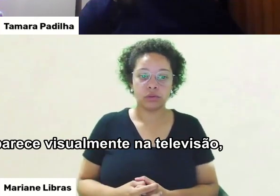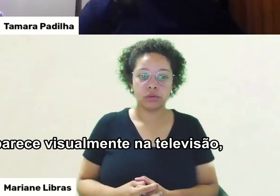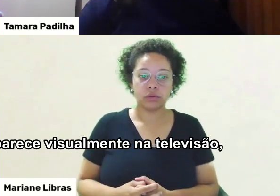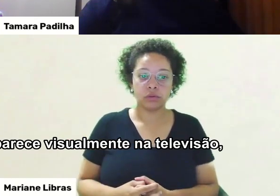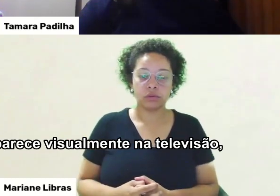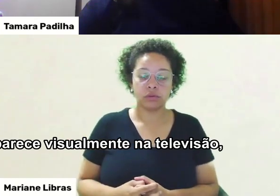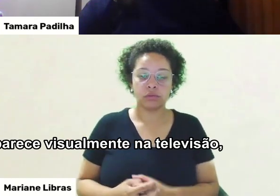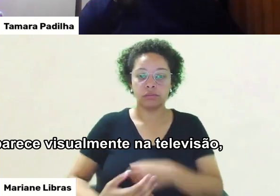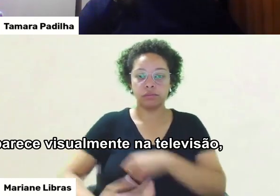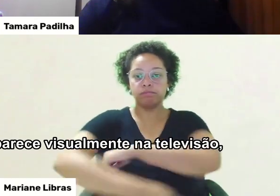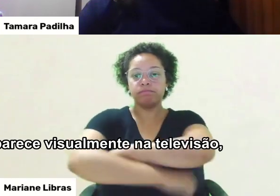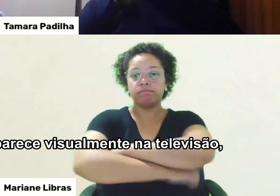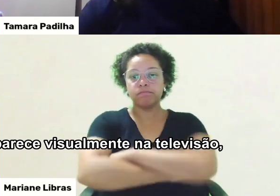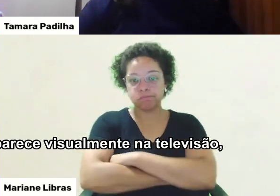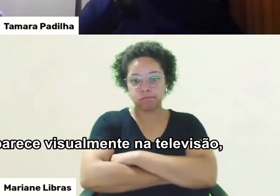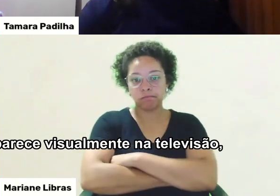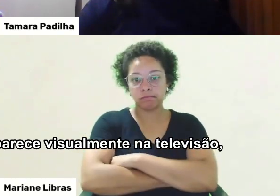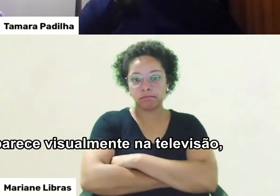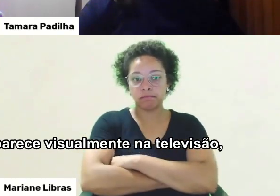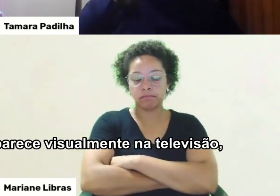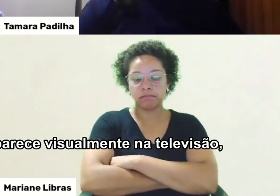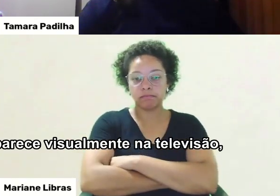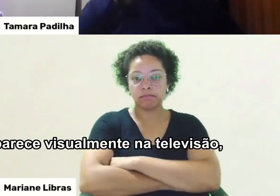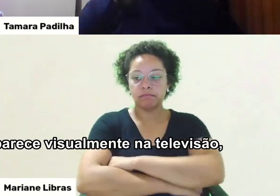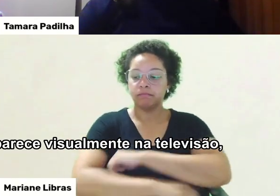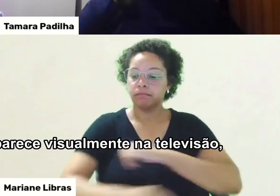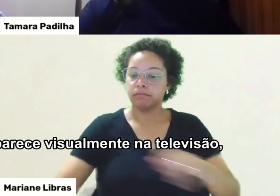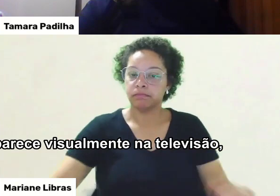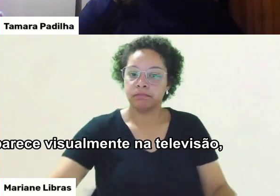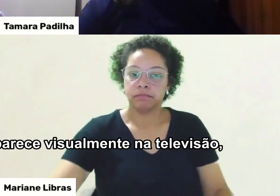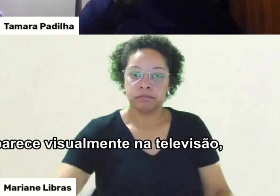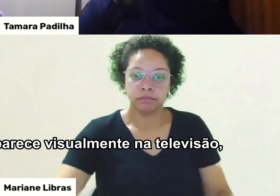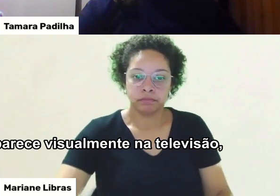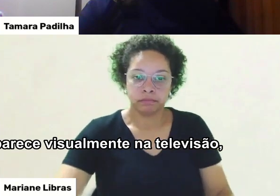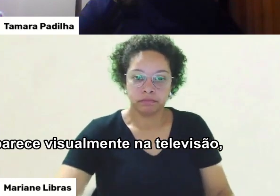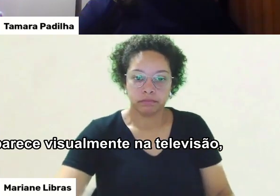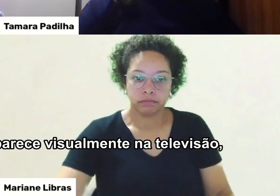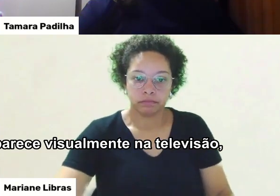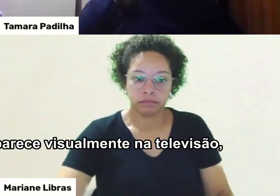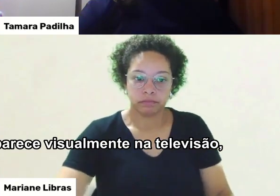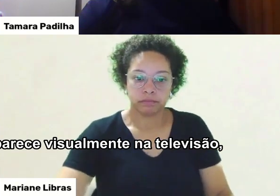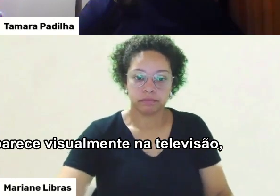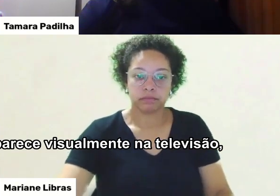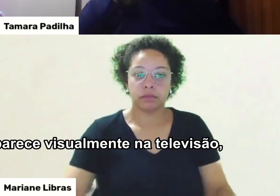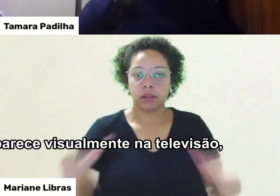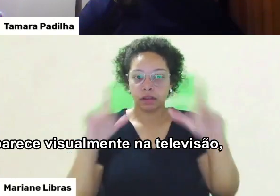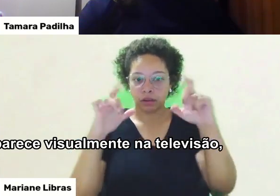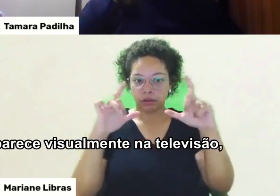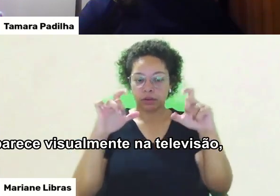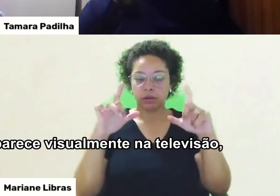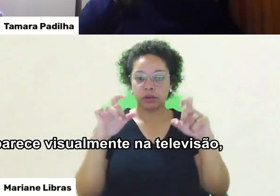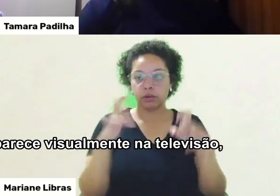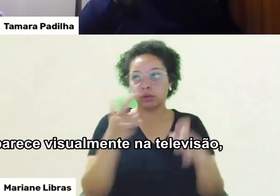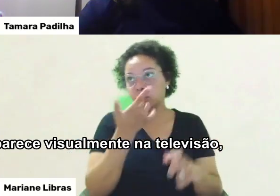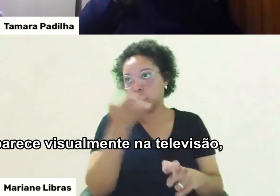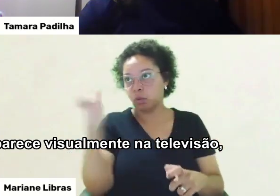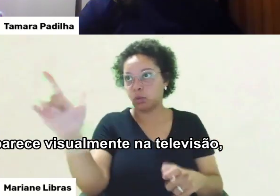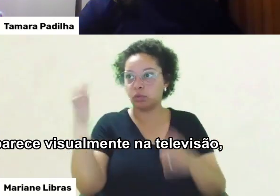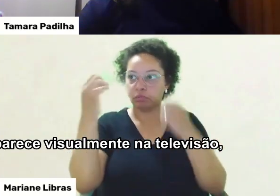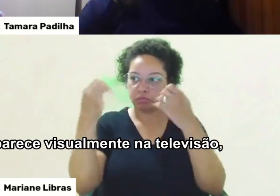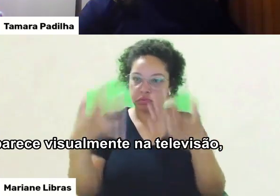braços cruzados com o punho fechado à frente do peito. Né? Então, nós não temos nessa imagem, nós não temos nada além disso, nós não